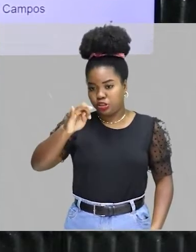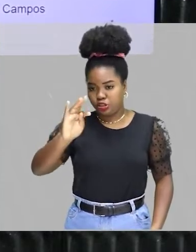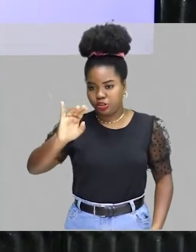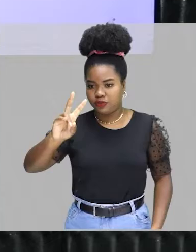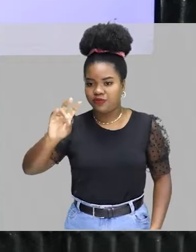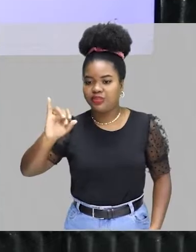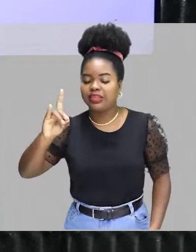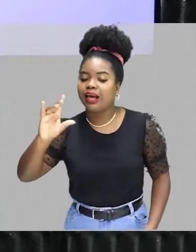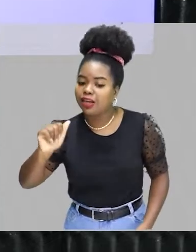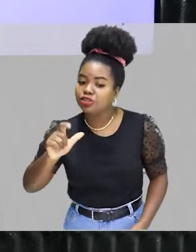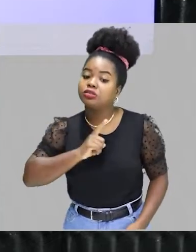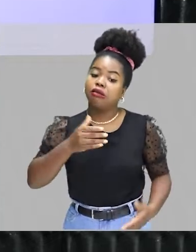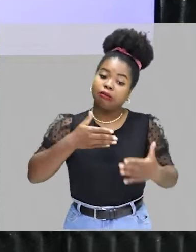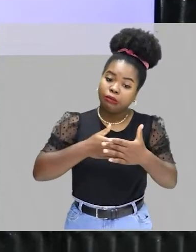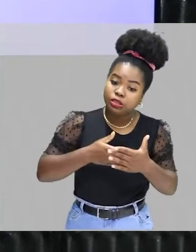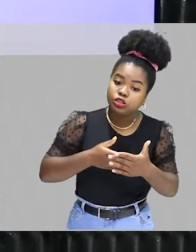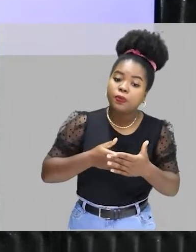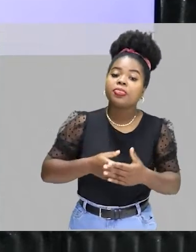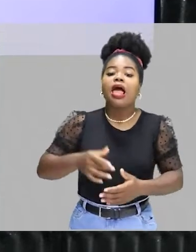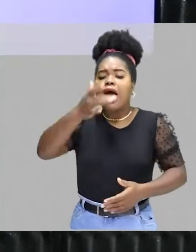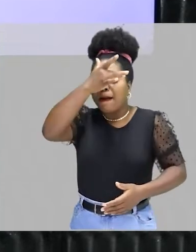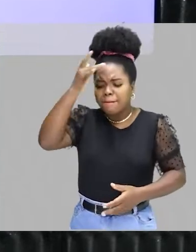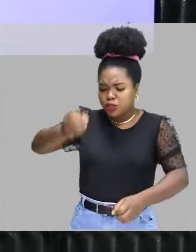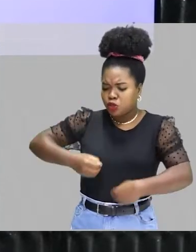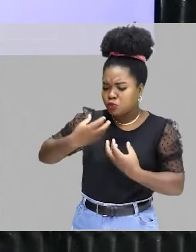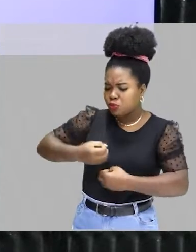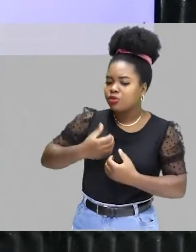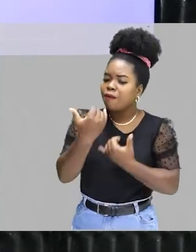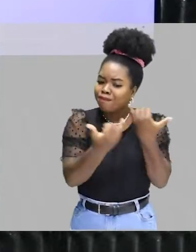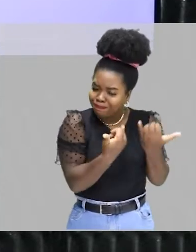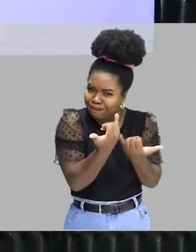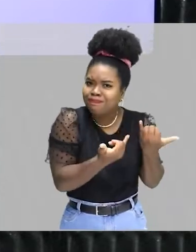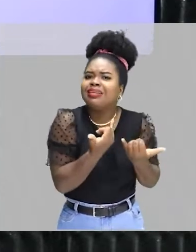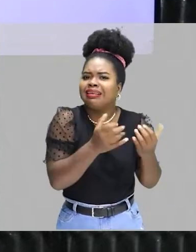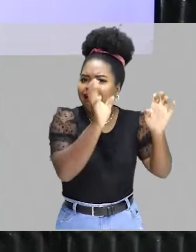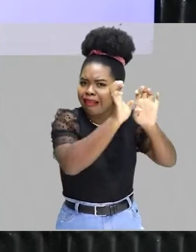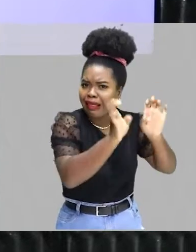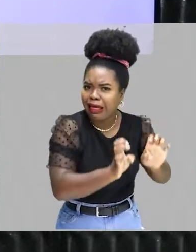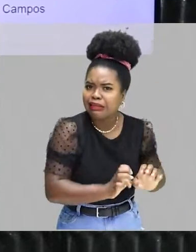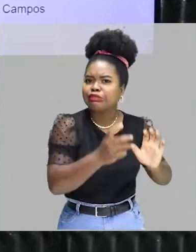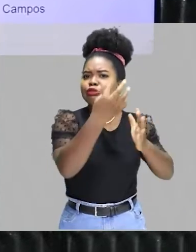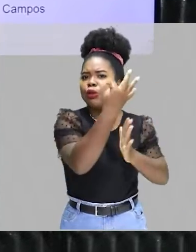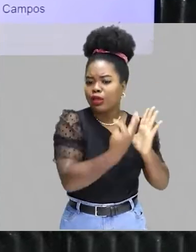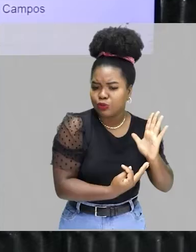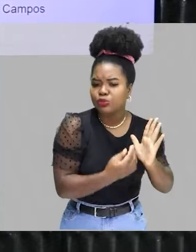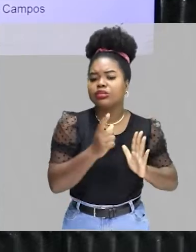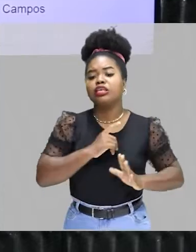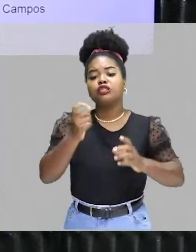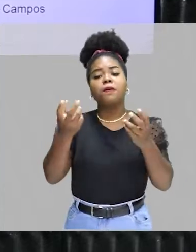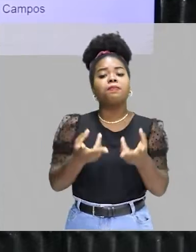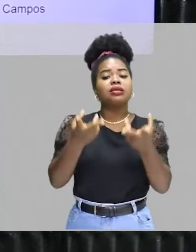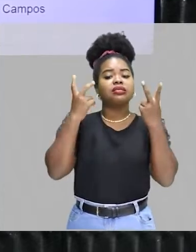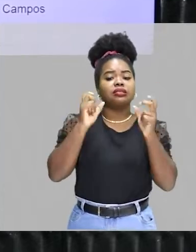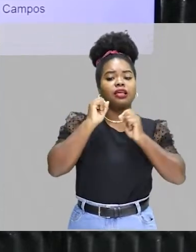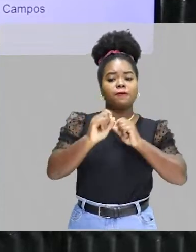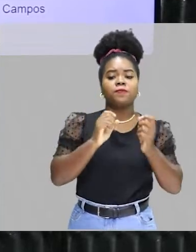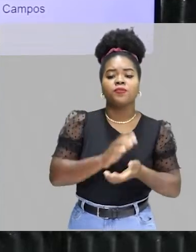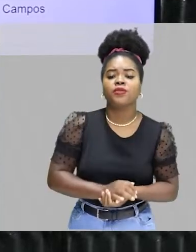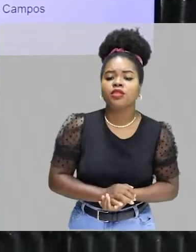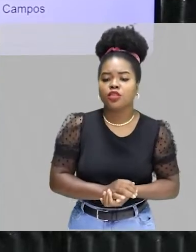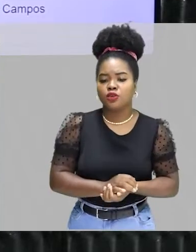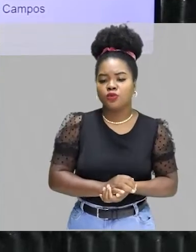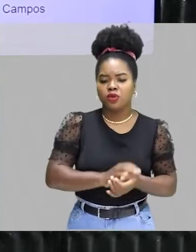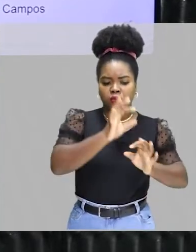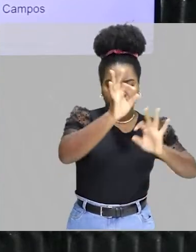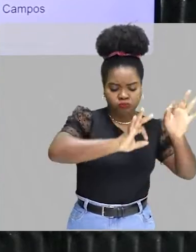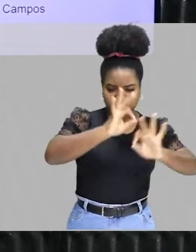vou voltar aqui, ó, na estrutura dele, não sei se vocês percebem, né? Ele está descendo e aqui a coisa está